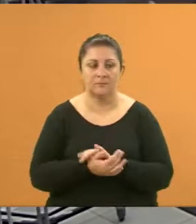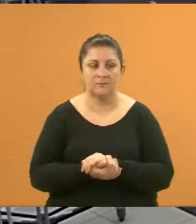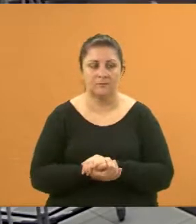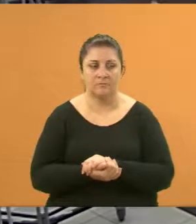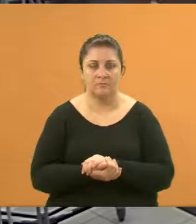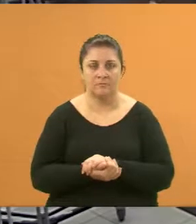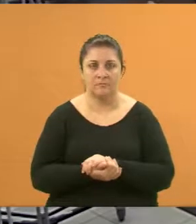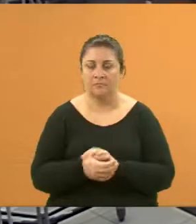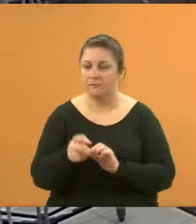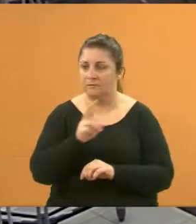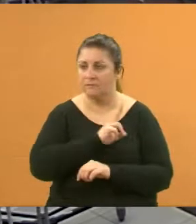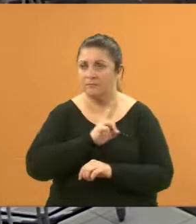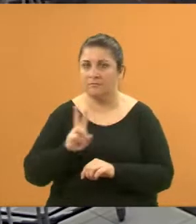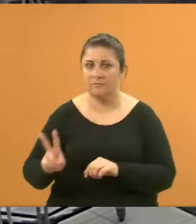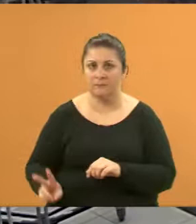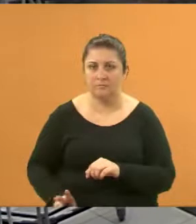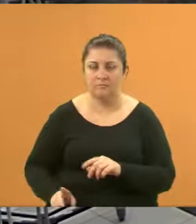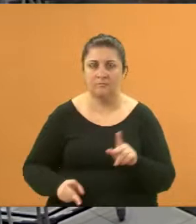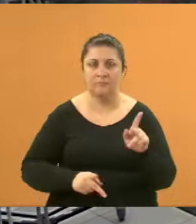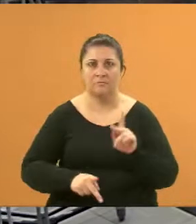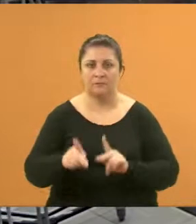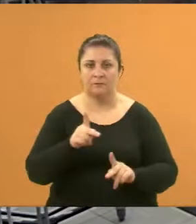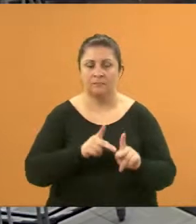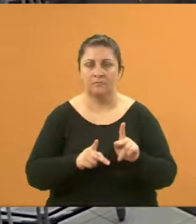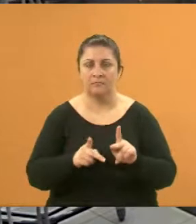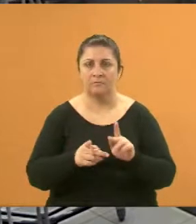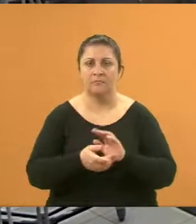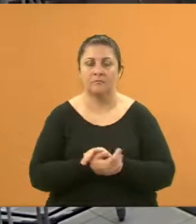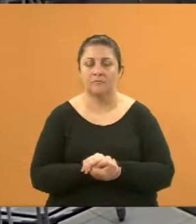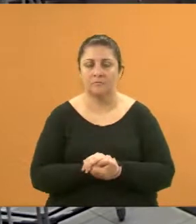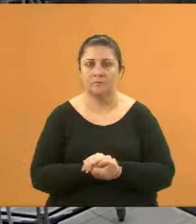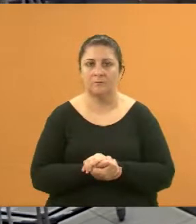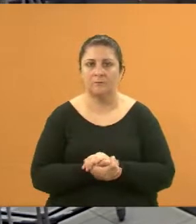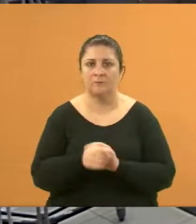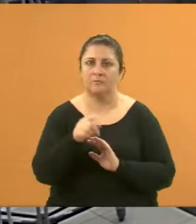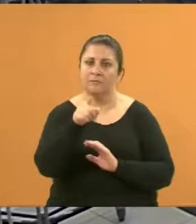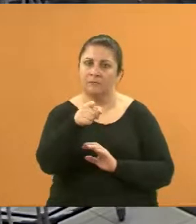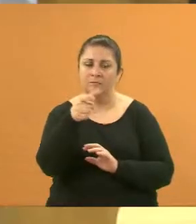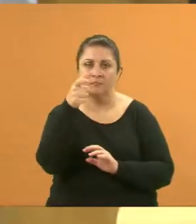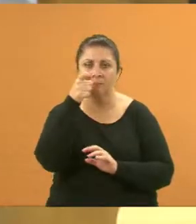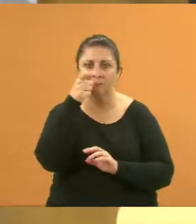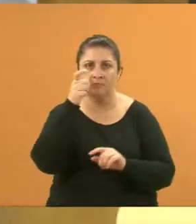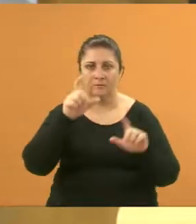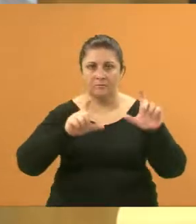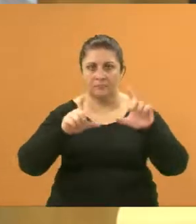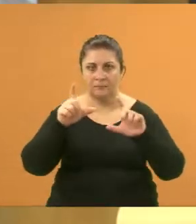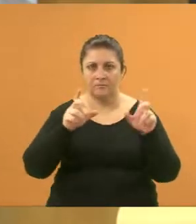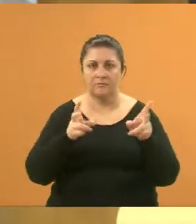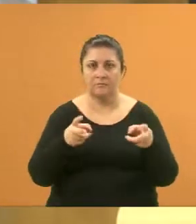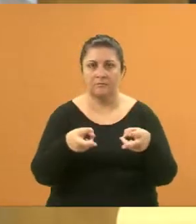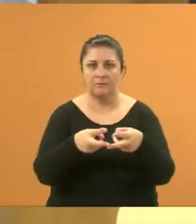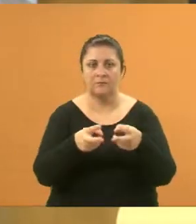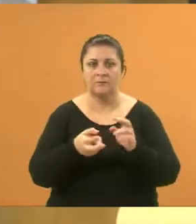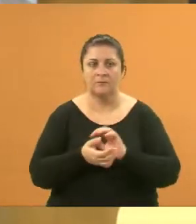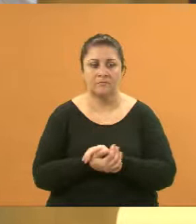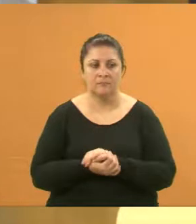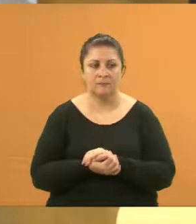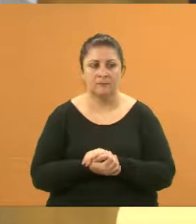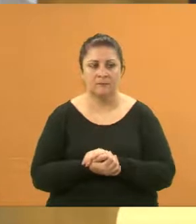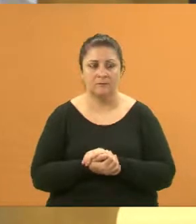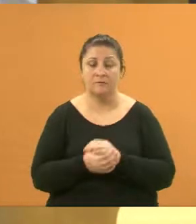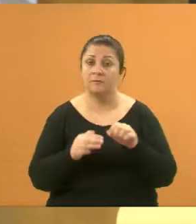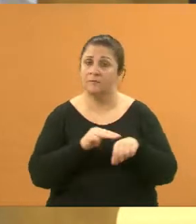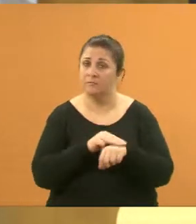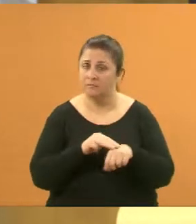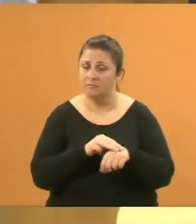e nobres vereadores e vereadoras, o público presente aqui na galeria, você que está nos acompanhando pela TV Câmara, essa é uma